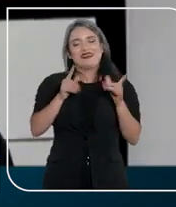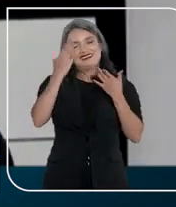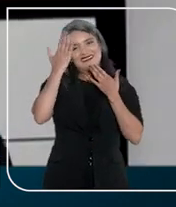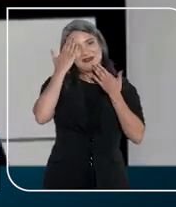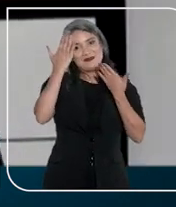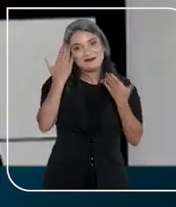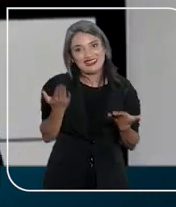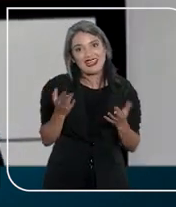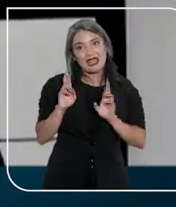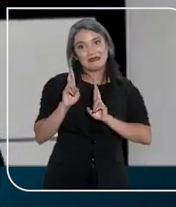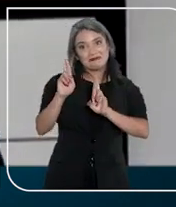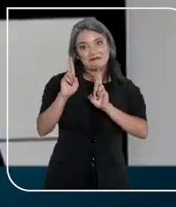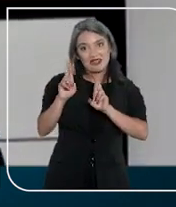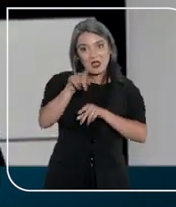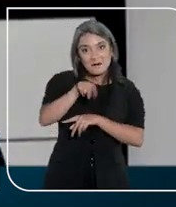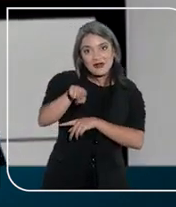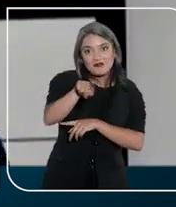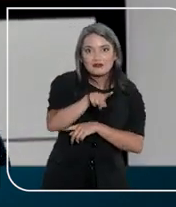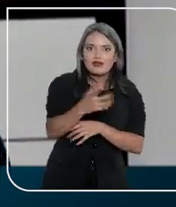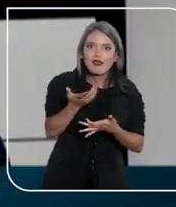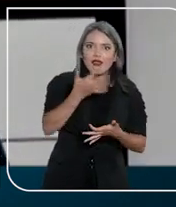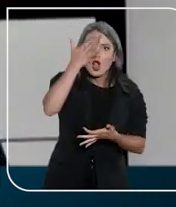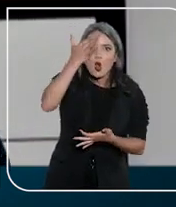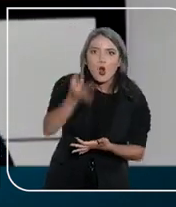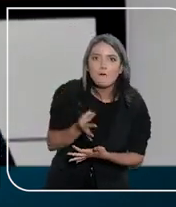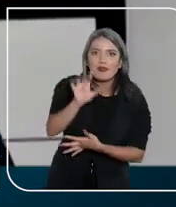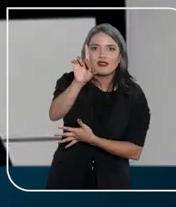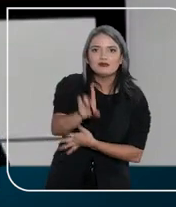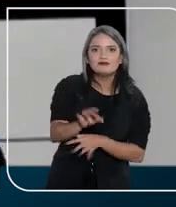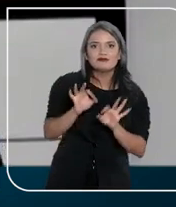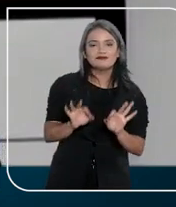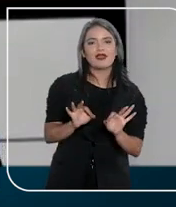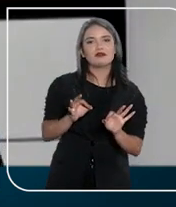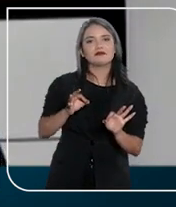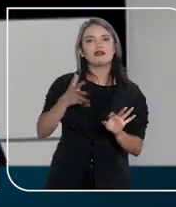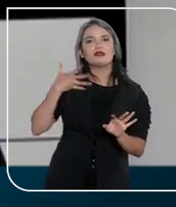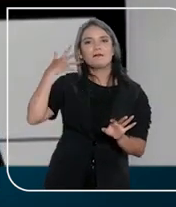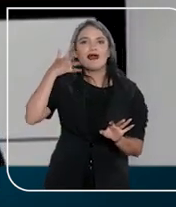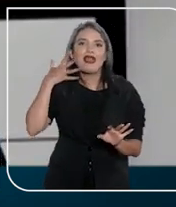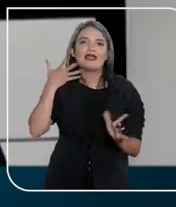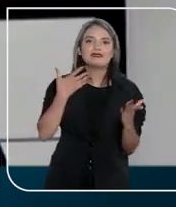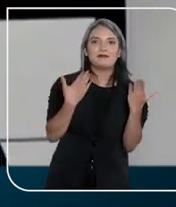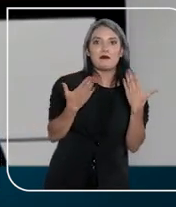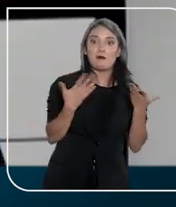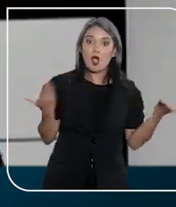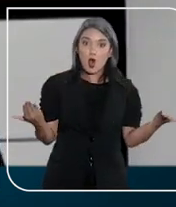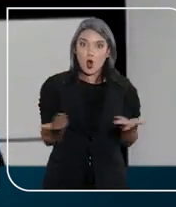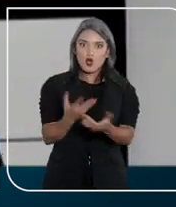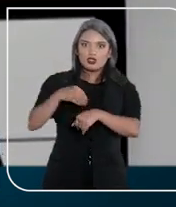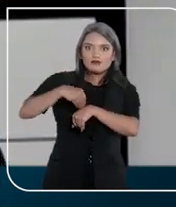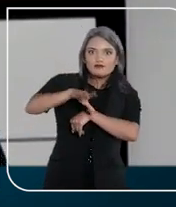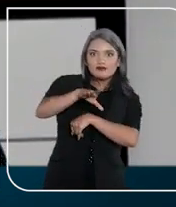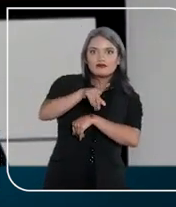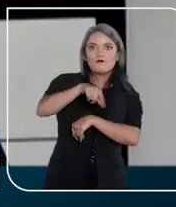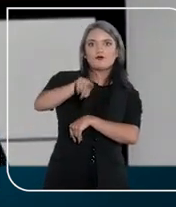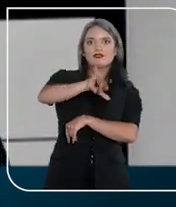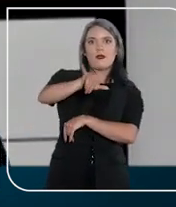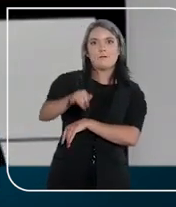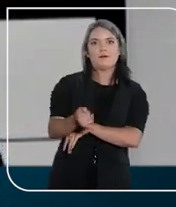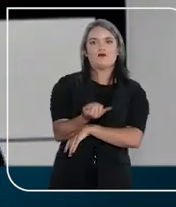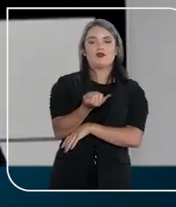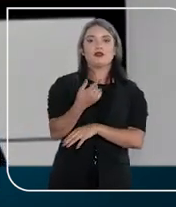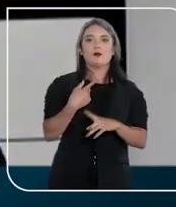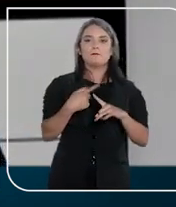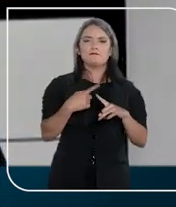que para quem quer entender direito, que essa palestra, essa nossa conversa, que ela seja útil, até porque quando o